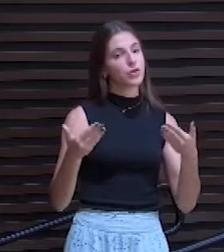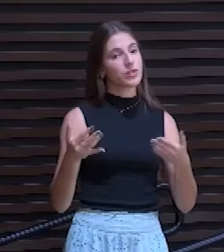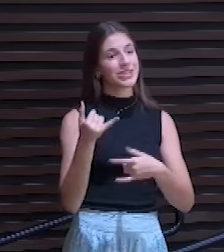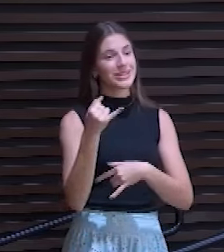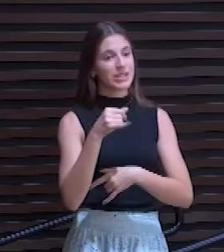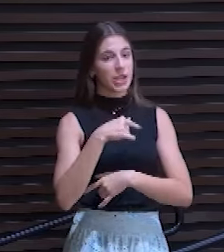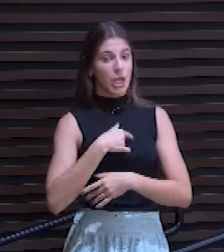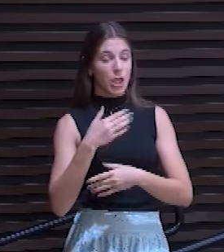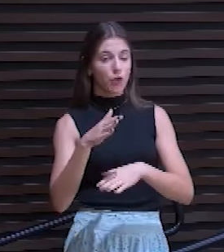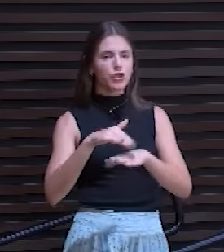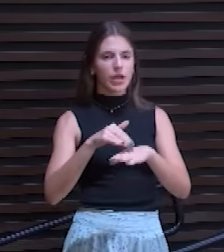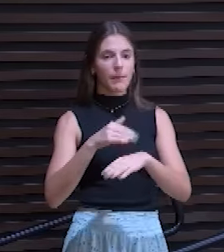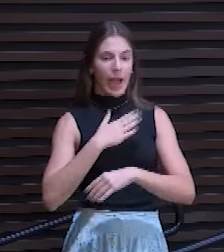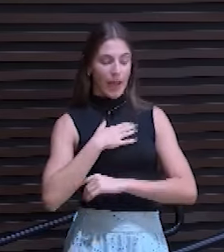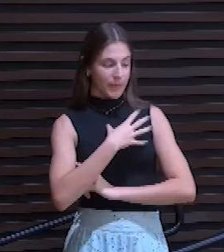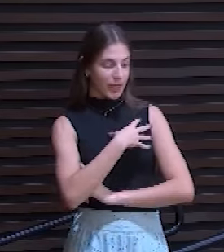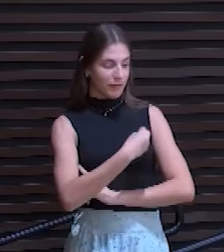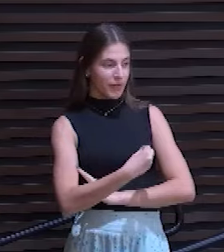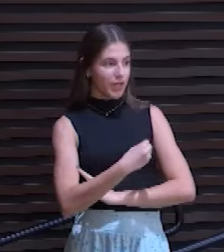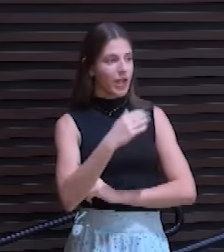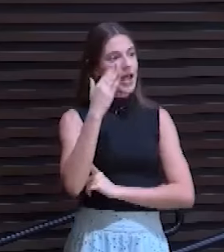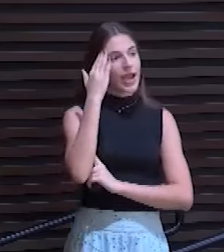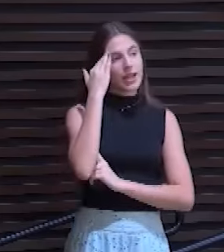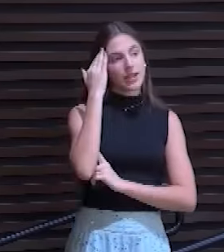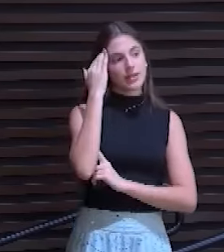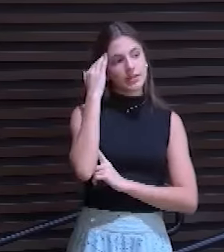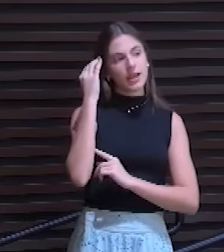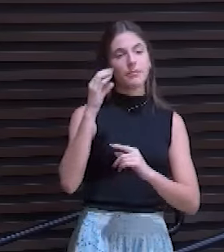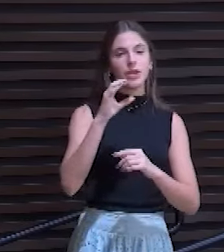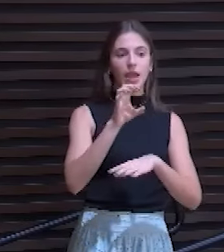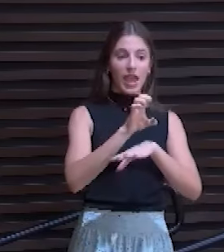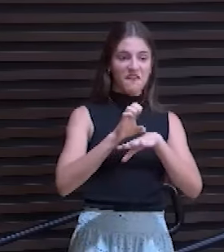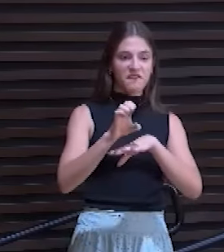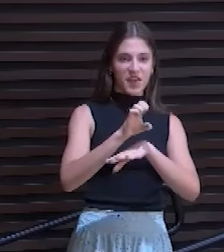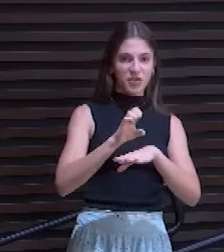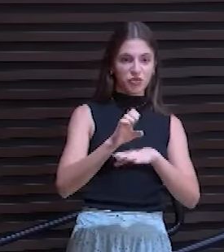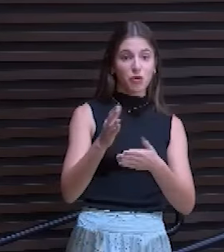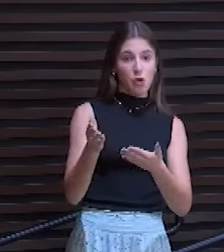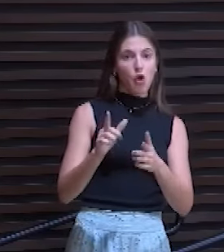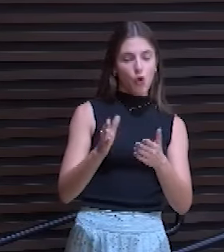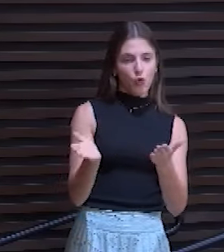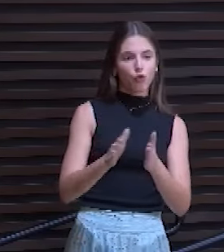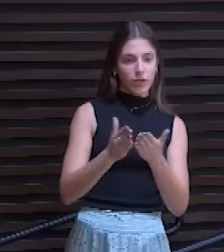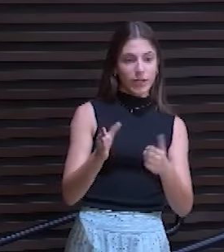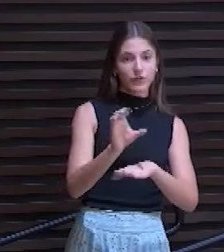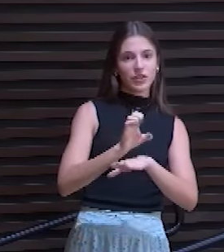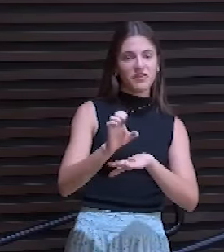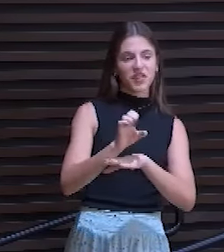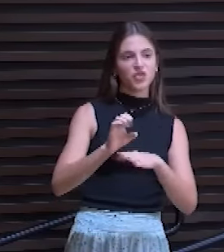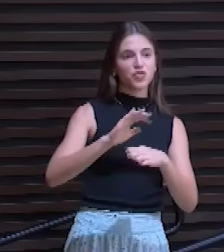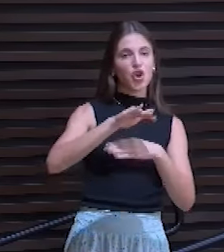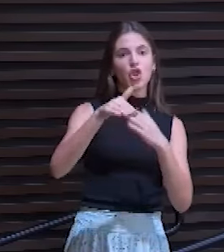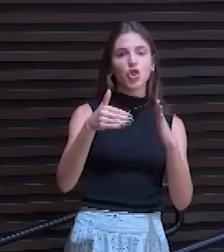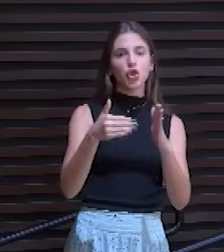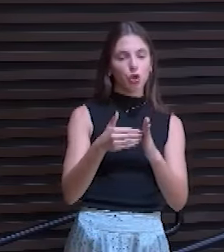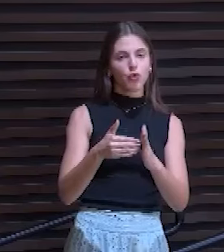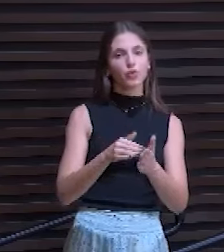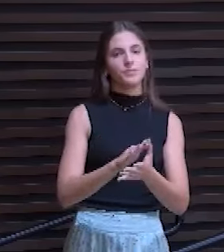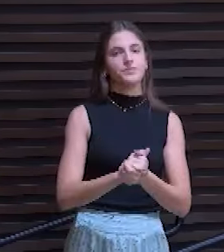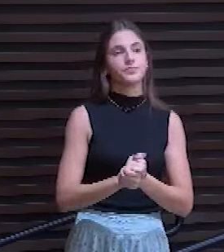ela recita praticamente Efésios, capítulo 1, capítulo 2, de memória. Então,